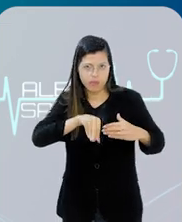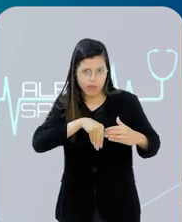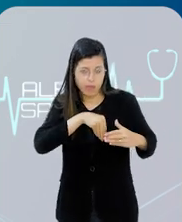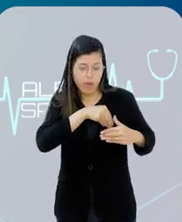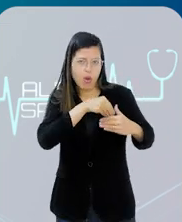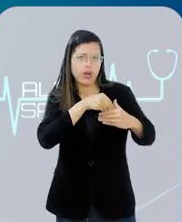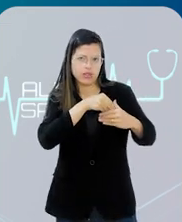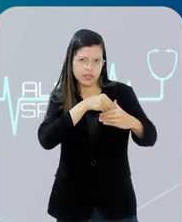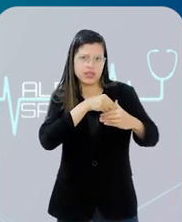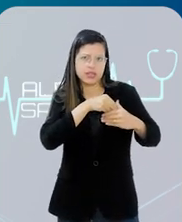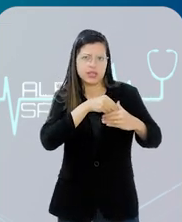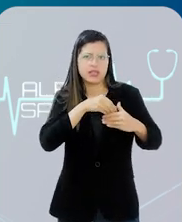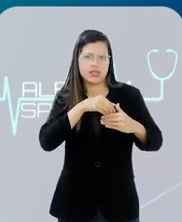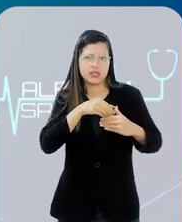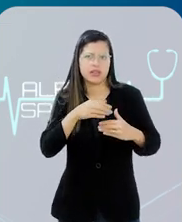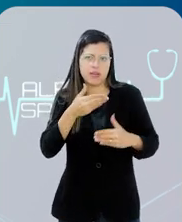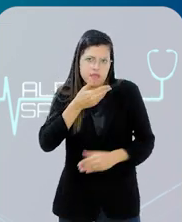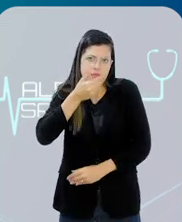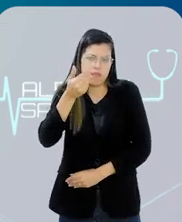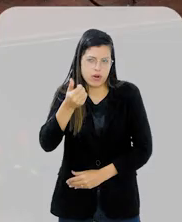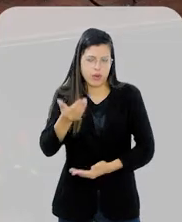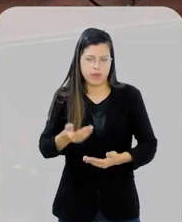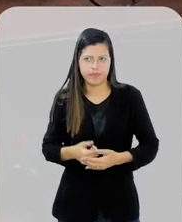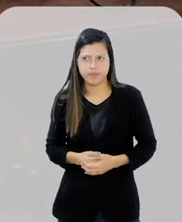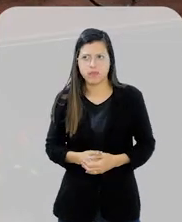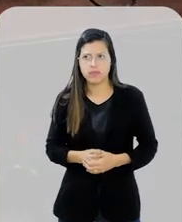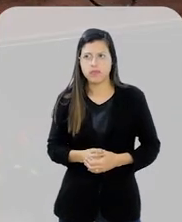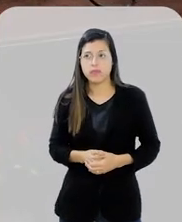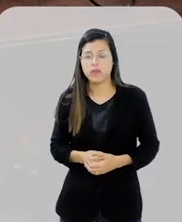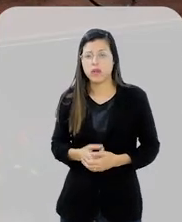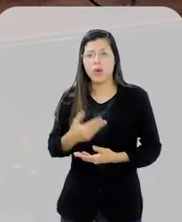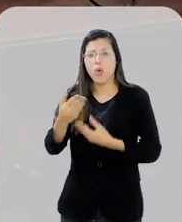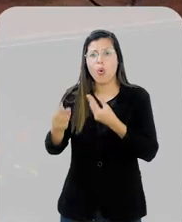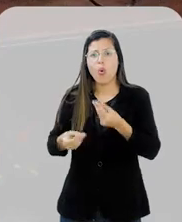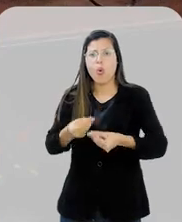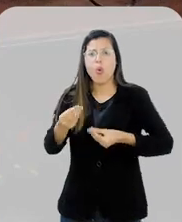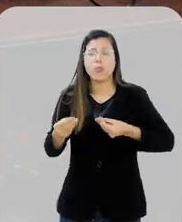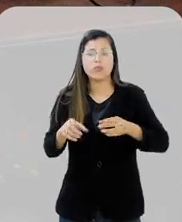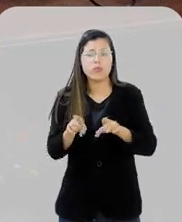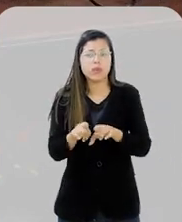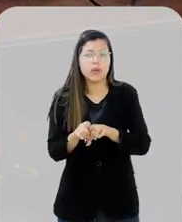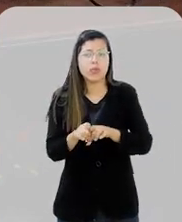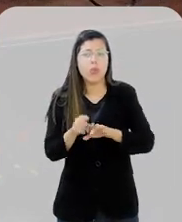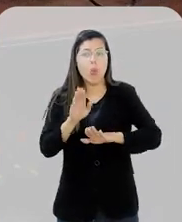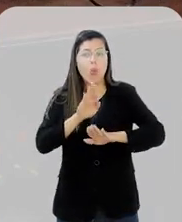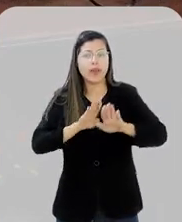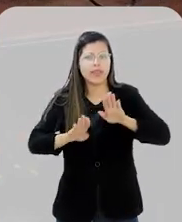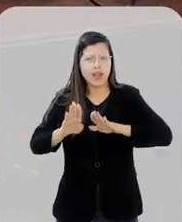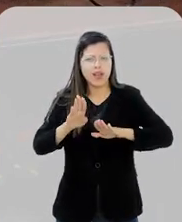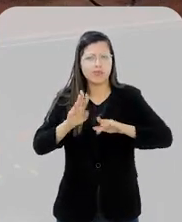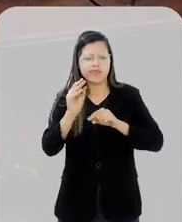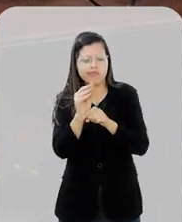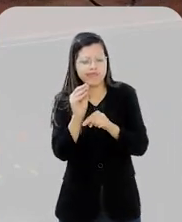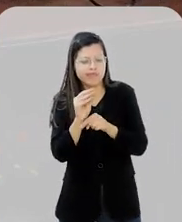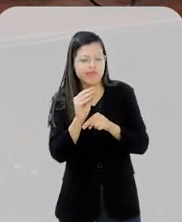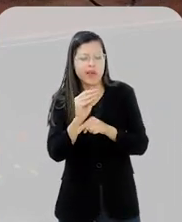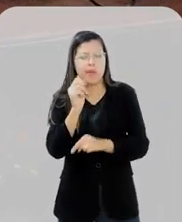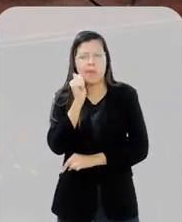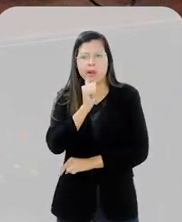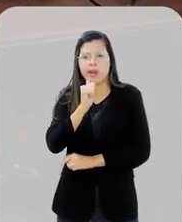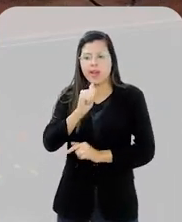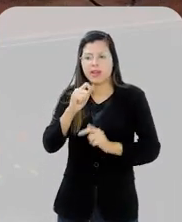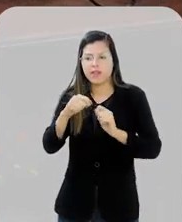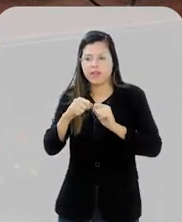colo e um pouco mais de decote para esse resultado. Agora, e como que é a recuperação depois, né? Quais são os cuidados aí que essa mulher que fez a